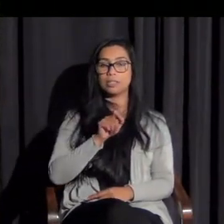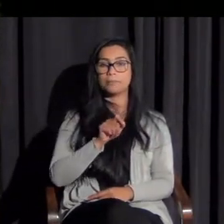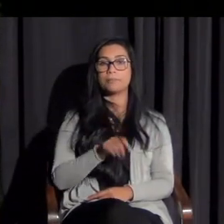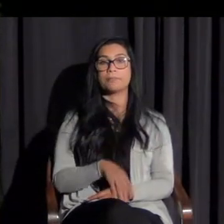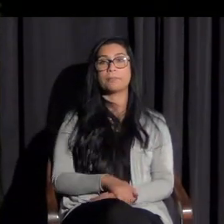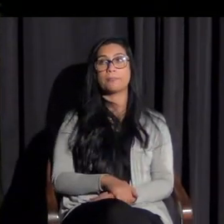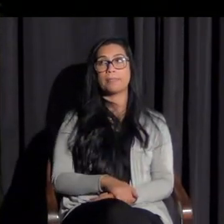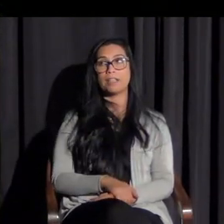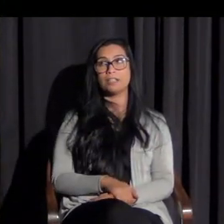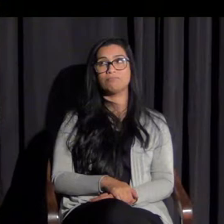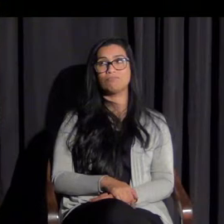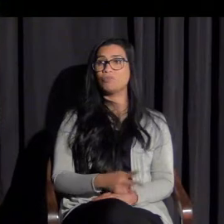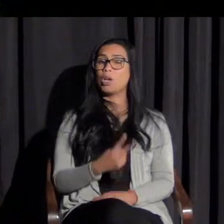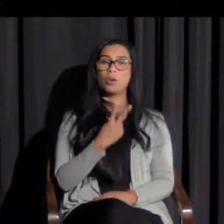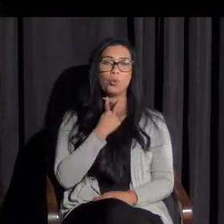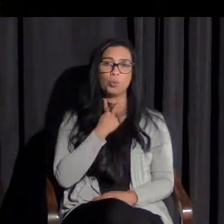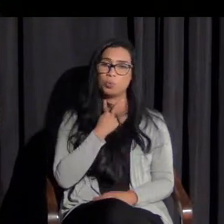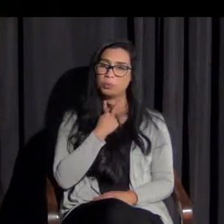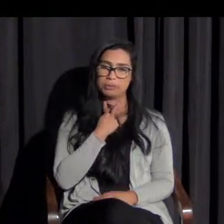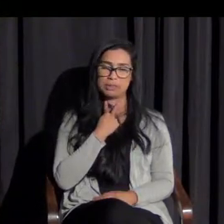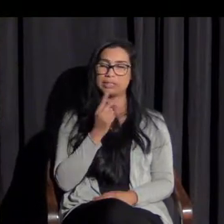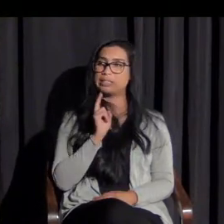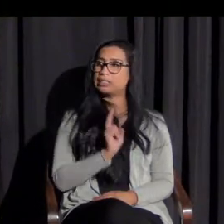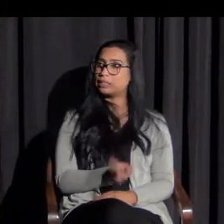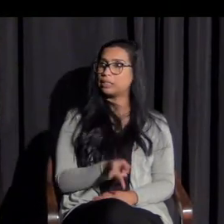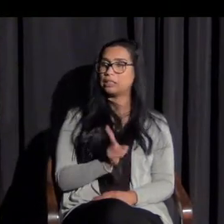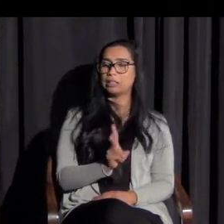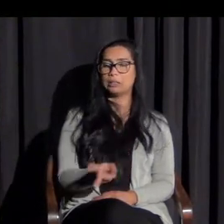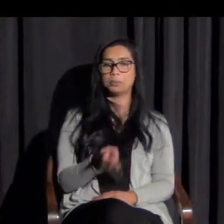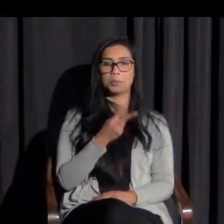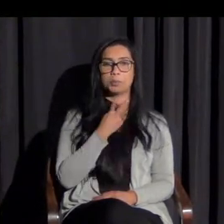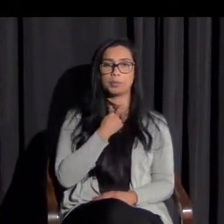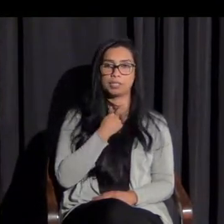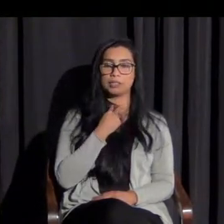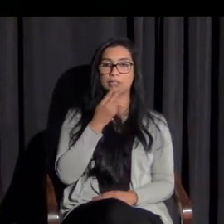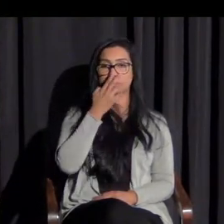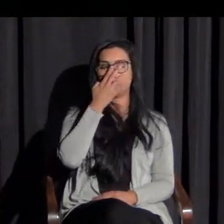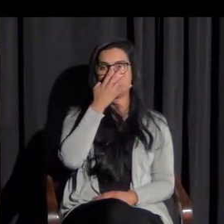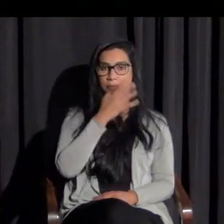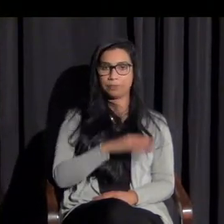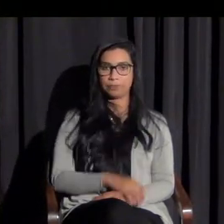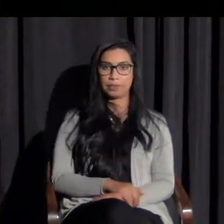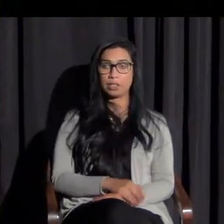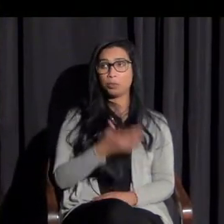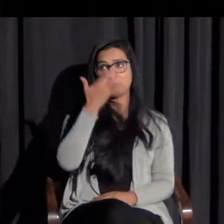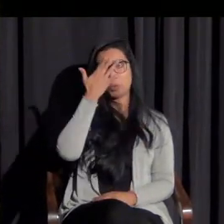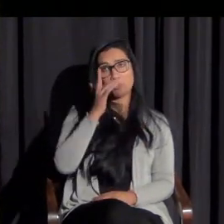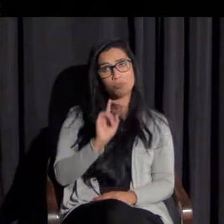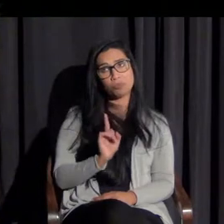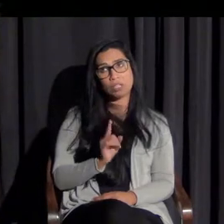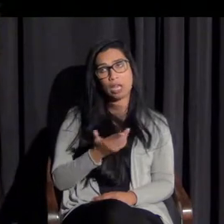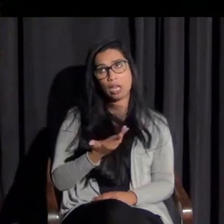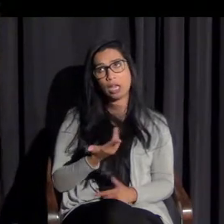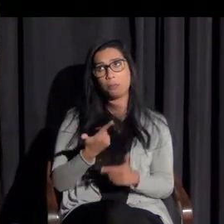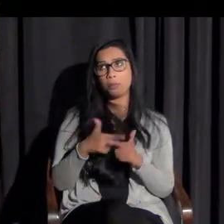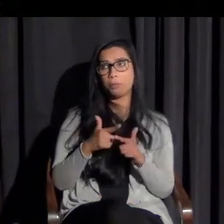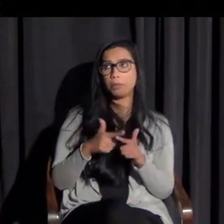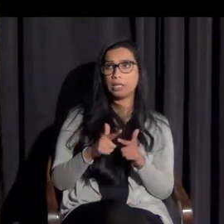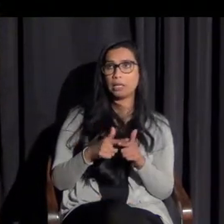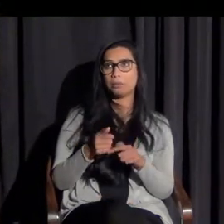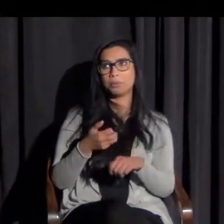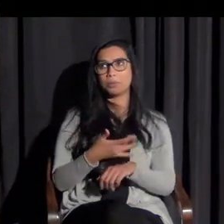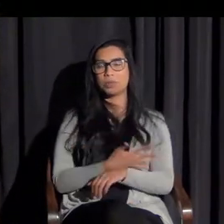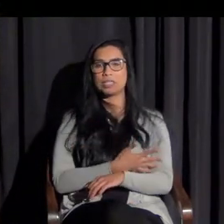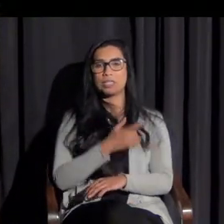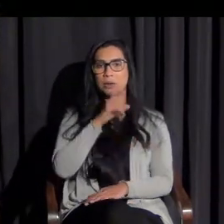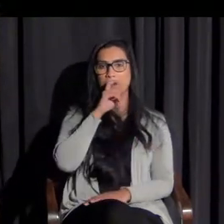ausente. Elas são completamente ausentes. Eu não sei se por problemas também emocionais dos pais, porque, quando você